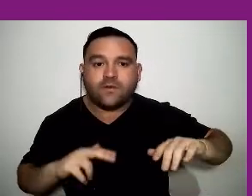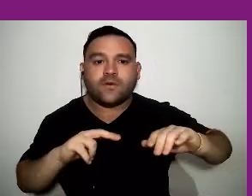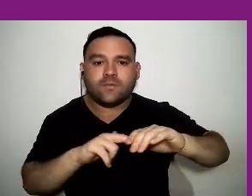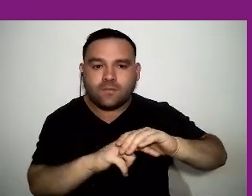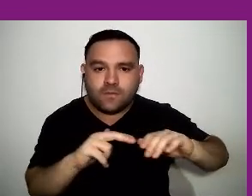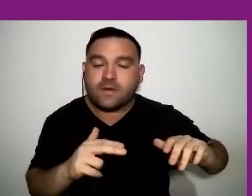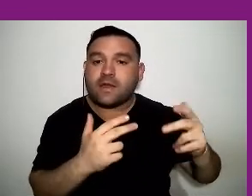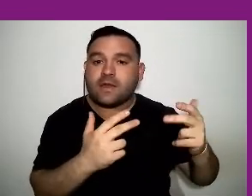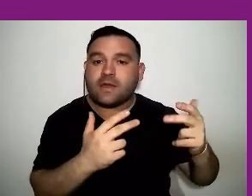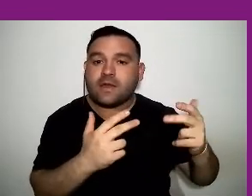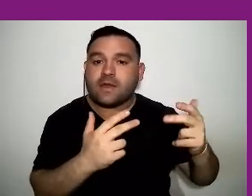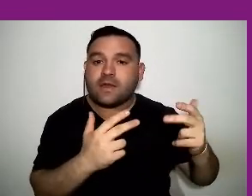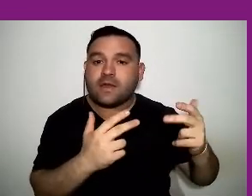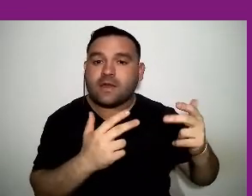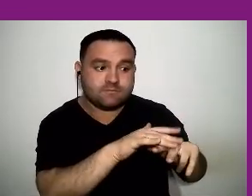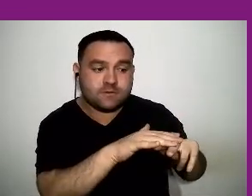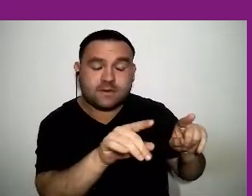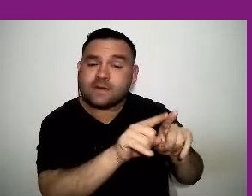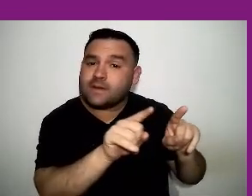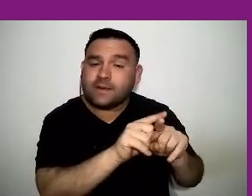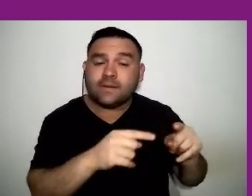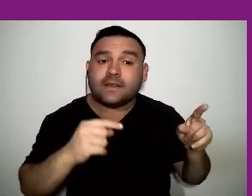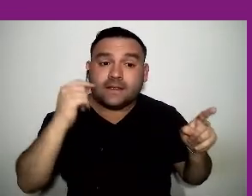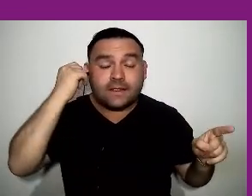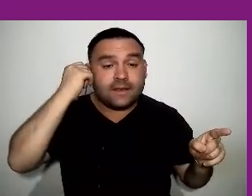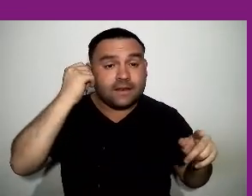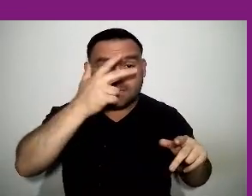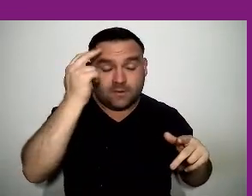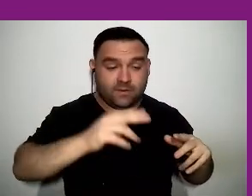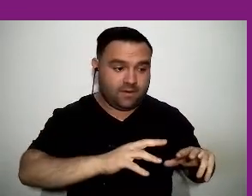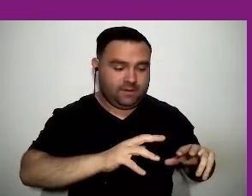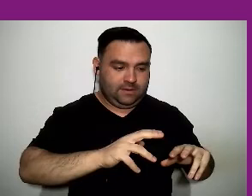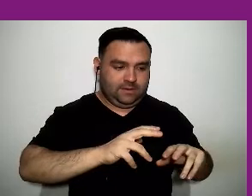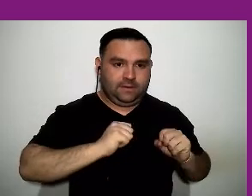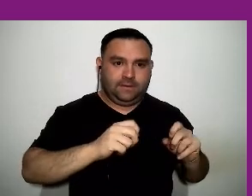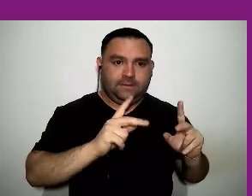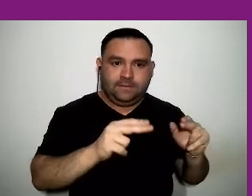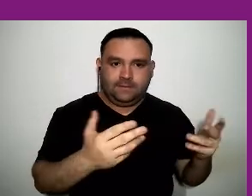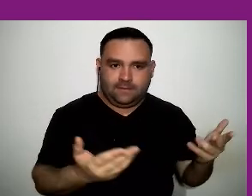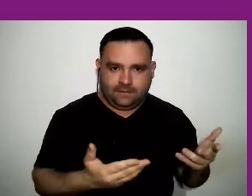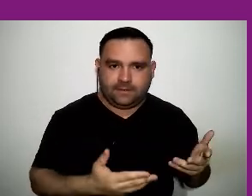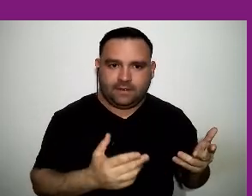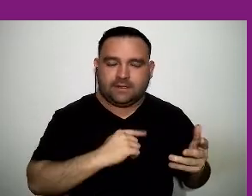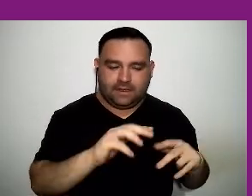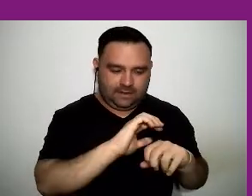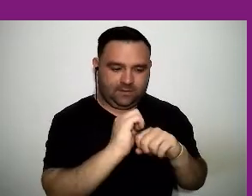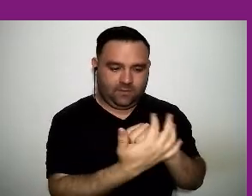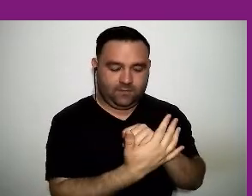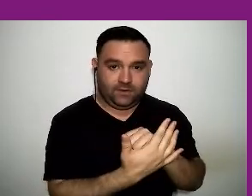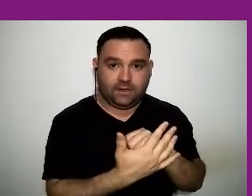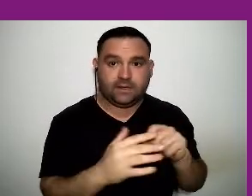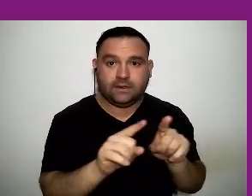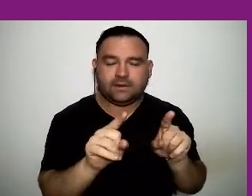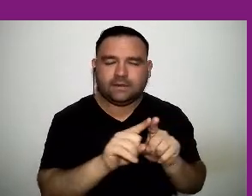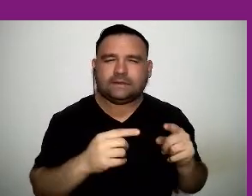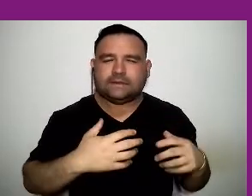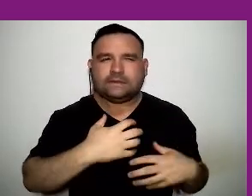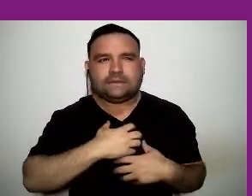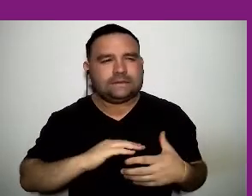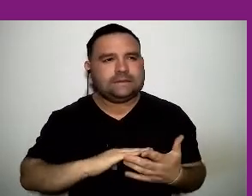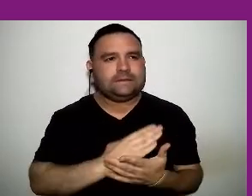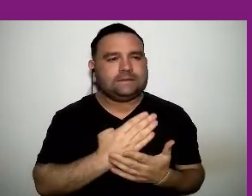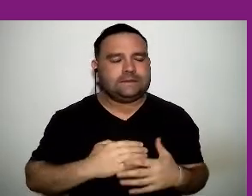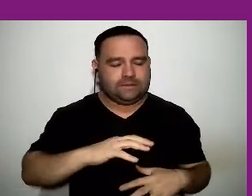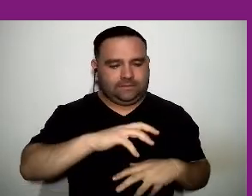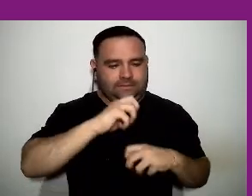mesmas condições, e a gente vê que o paciente que é acometido, nesse caso, a Covid e síndrome de desconforto